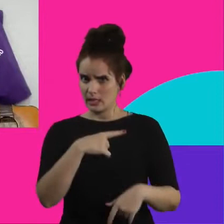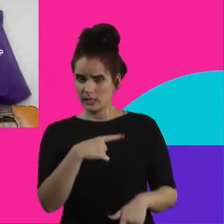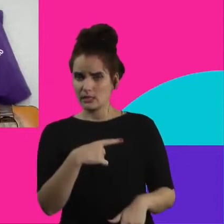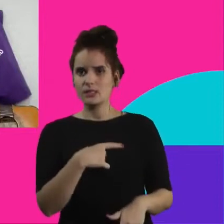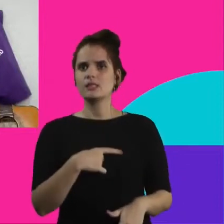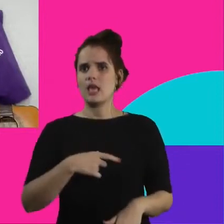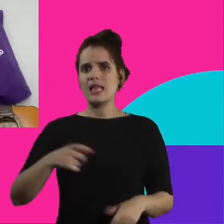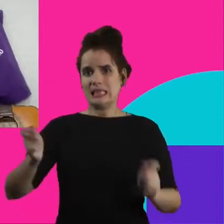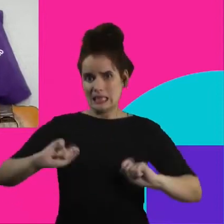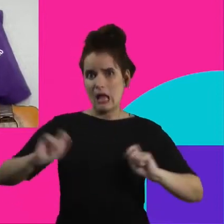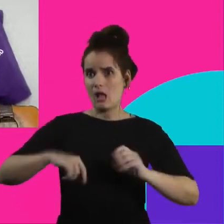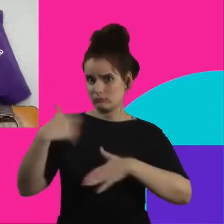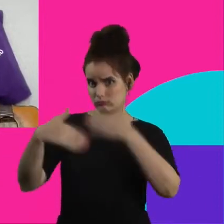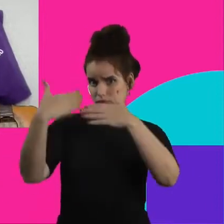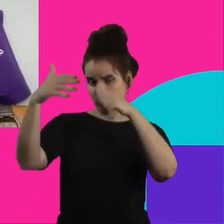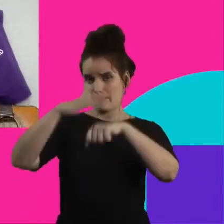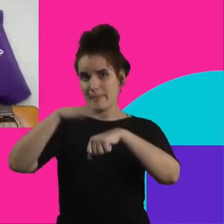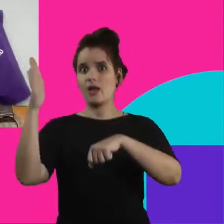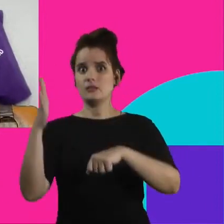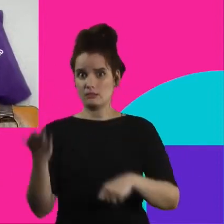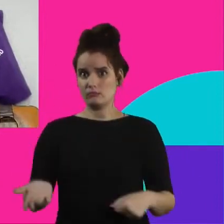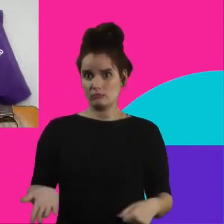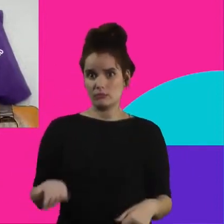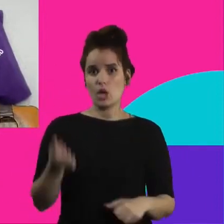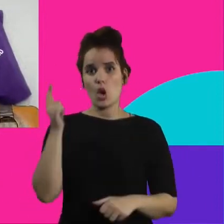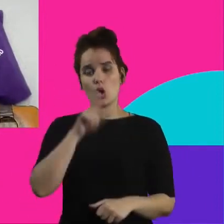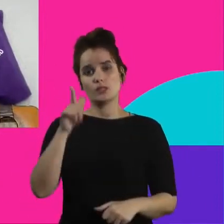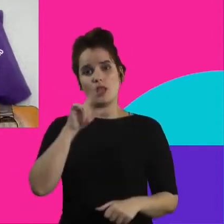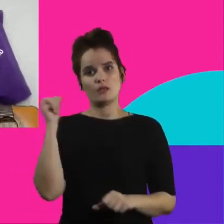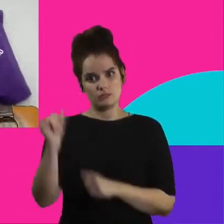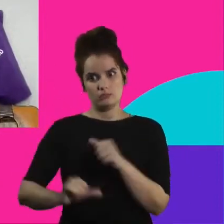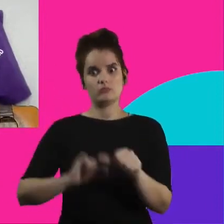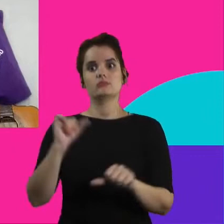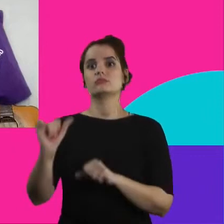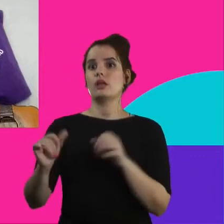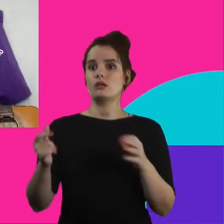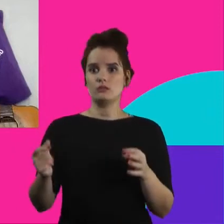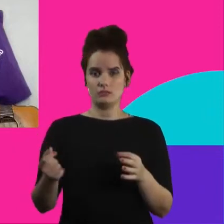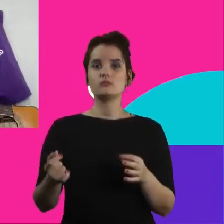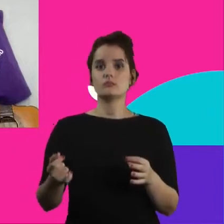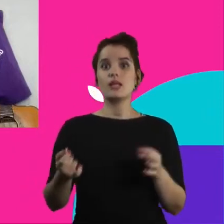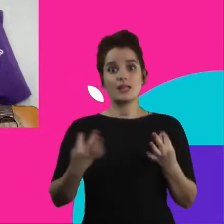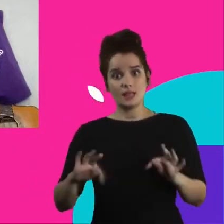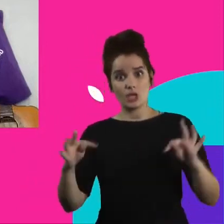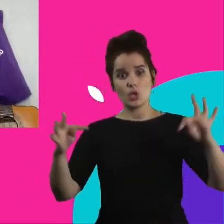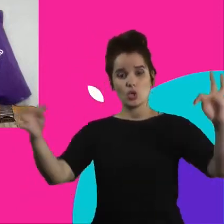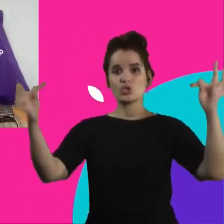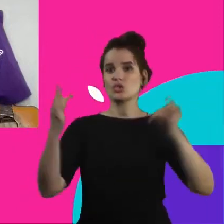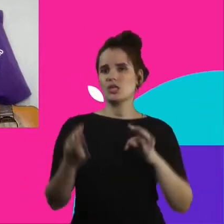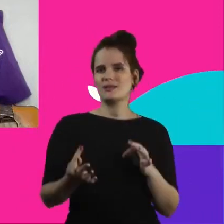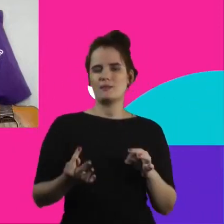pode chegar como um elemento transformador da tecnologia como um elemento de redução